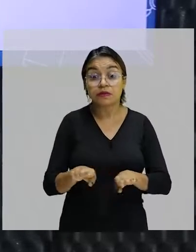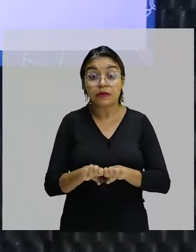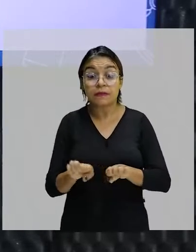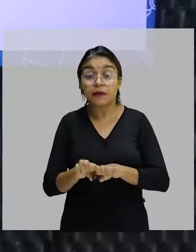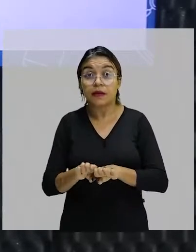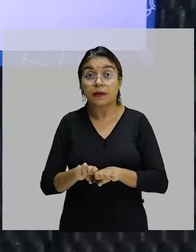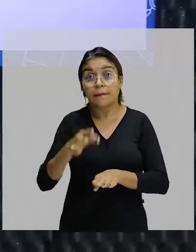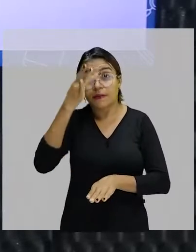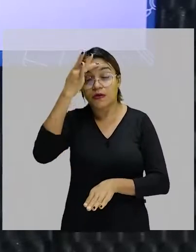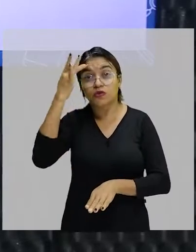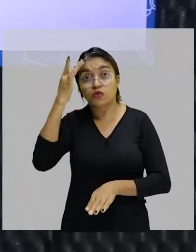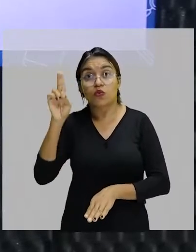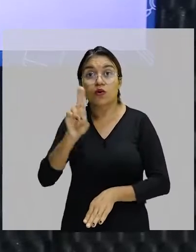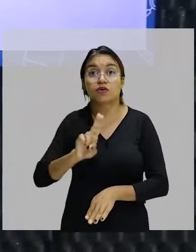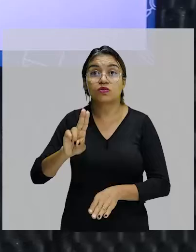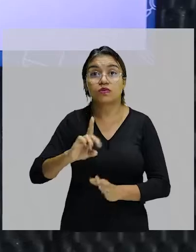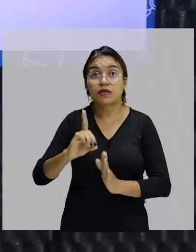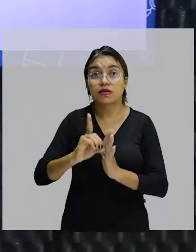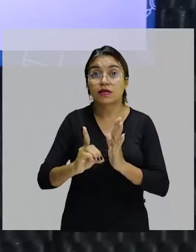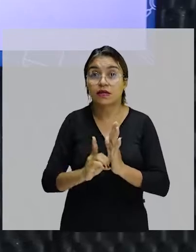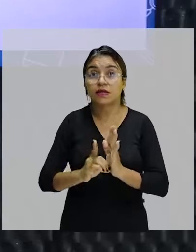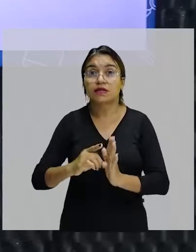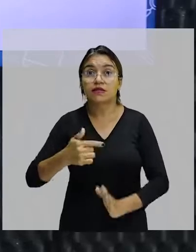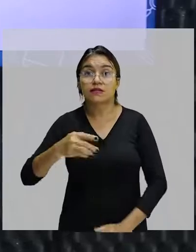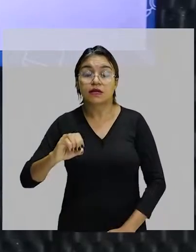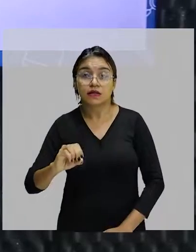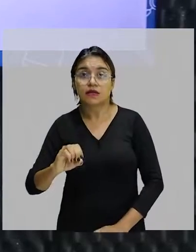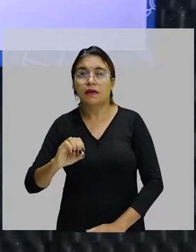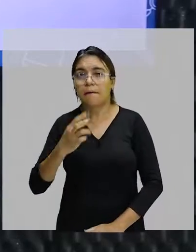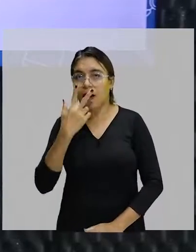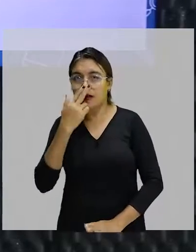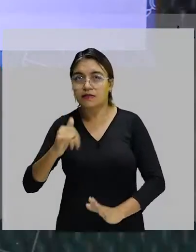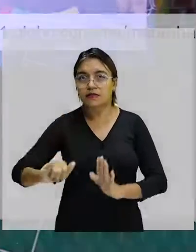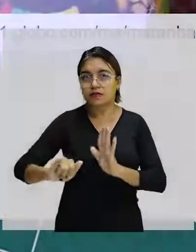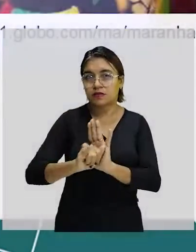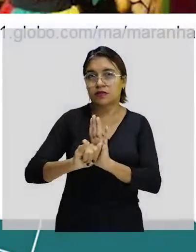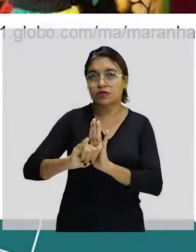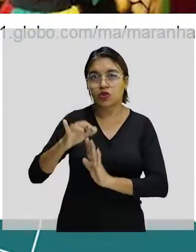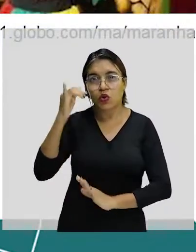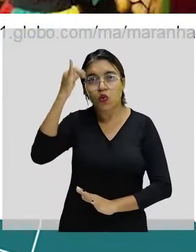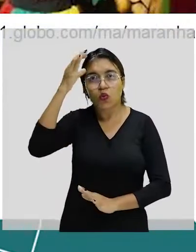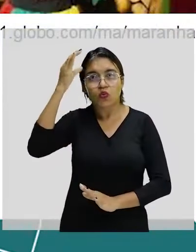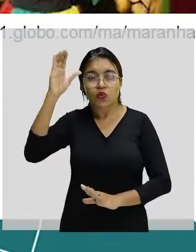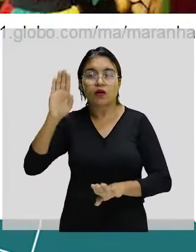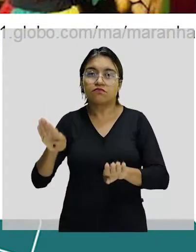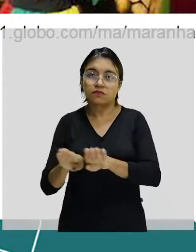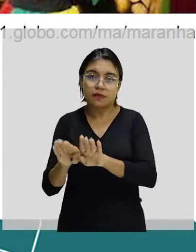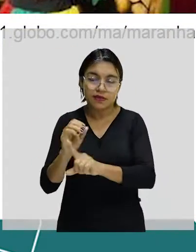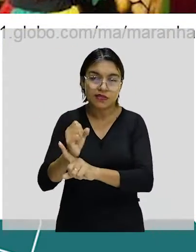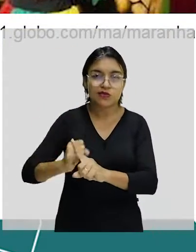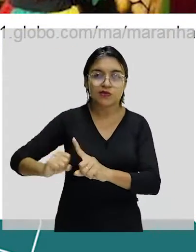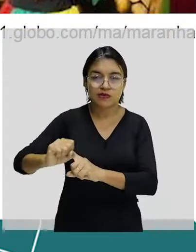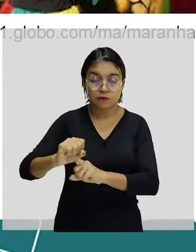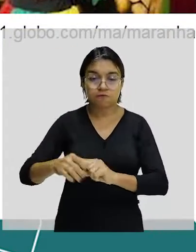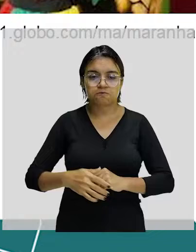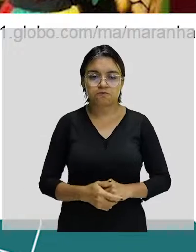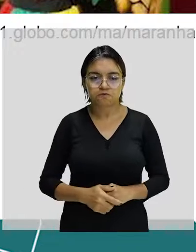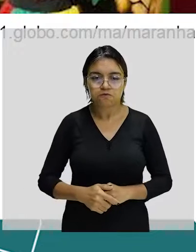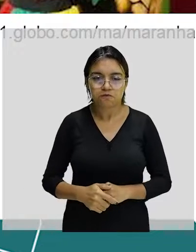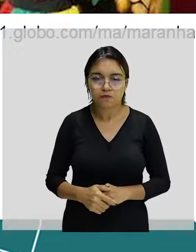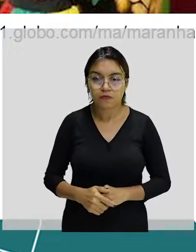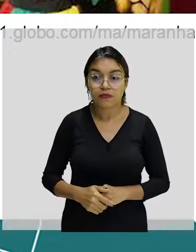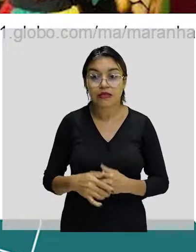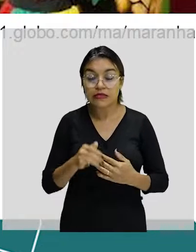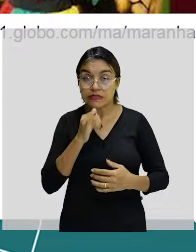usar essa música também como uma identidade cultural ou uma identidade social, tá? O reggae que